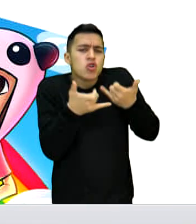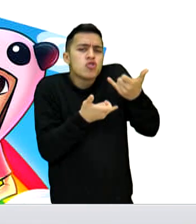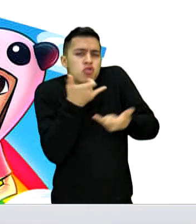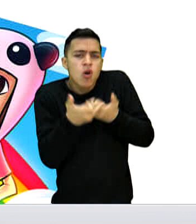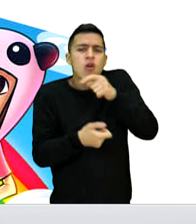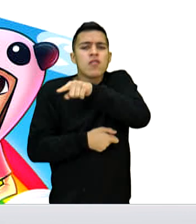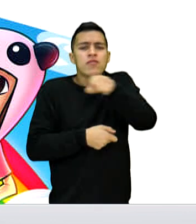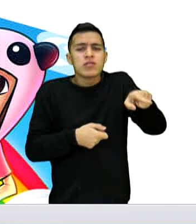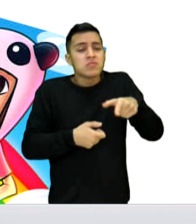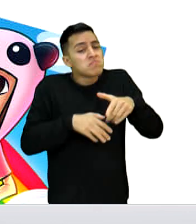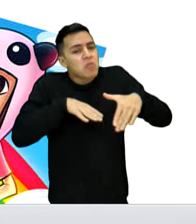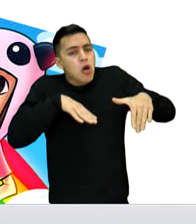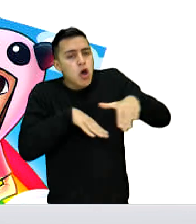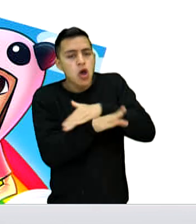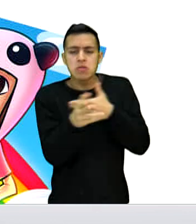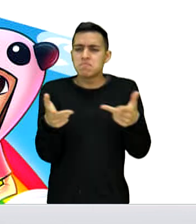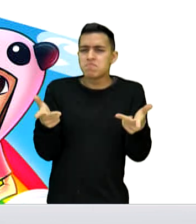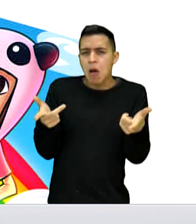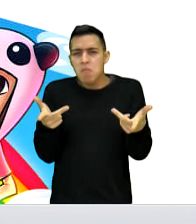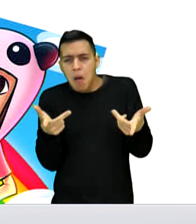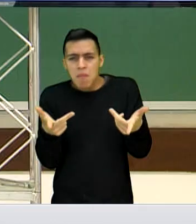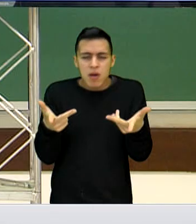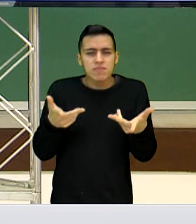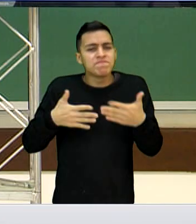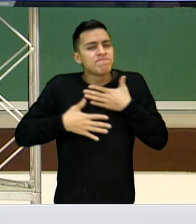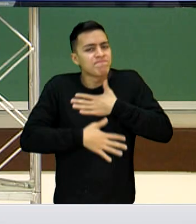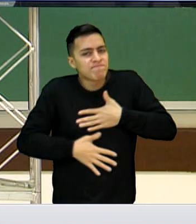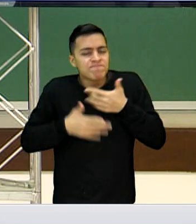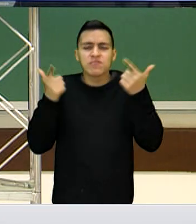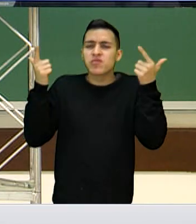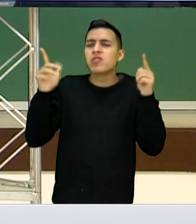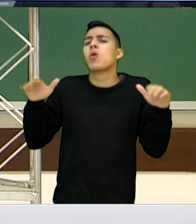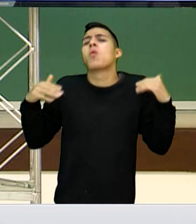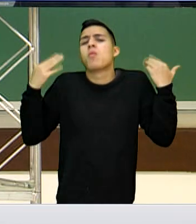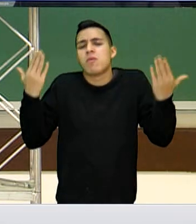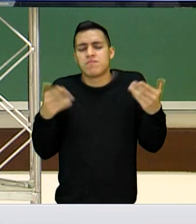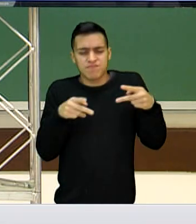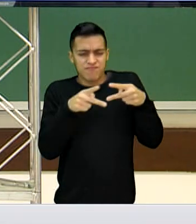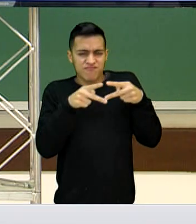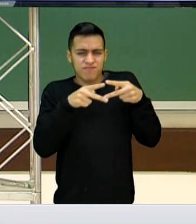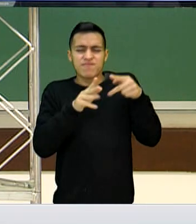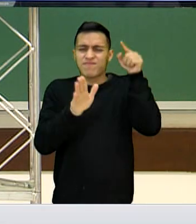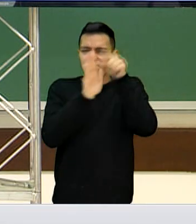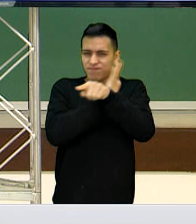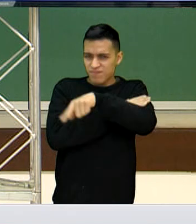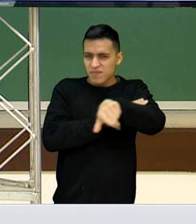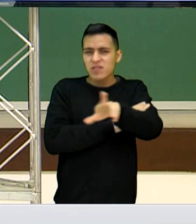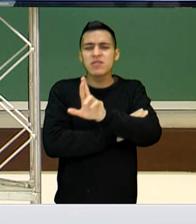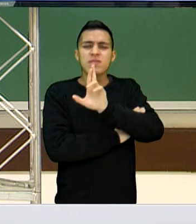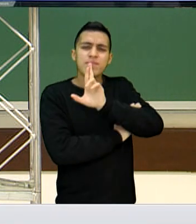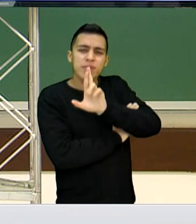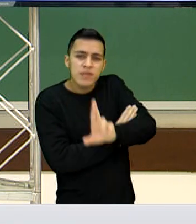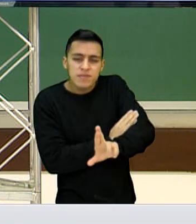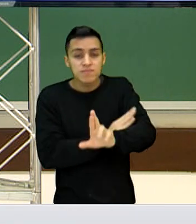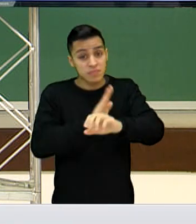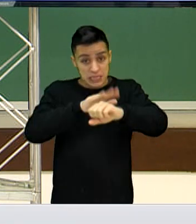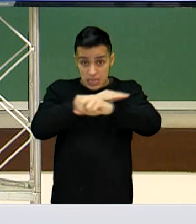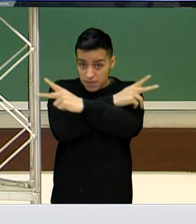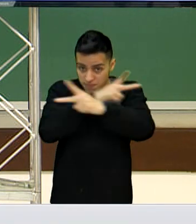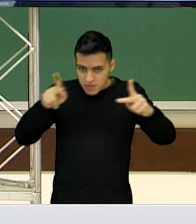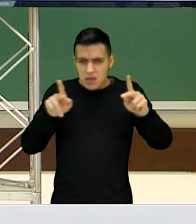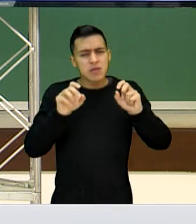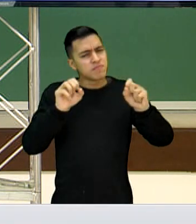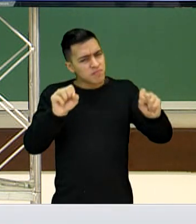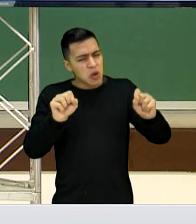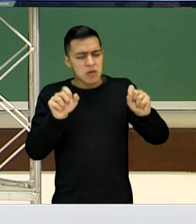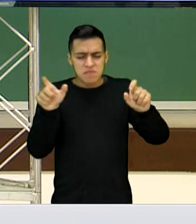você aí costuma usar para se divertir aí, tá? Então, essas duas atividades, vou dar um tempo. Você pode